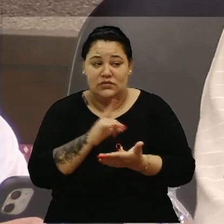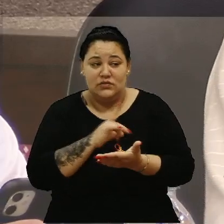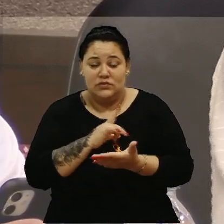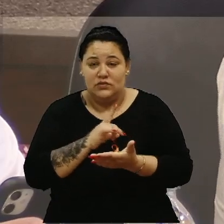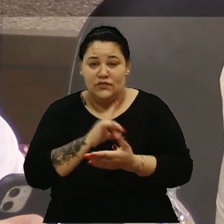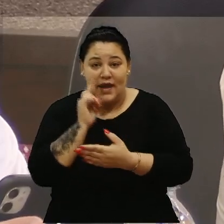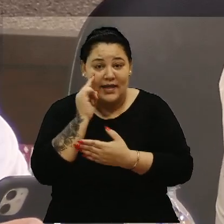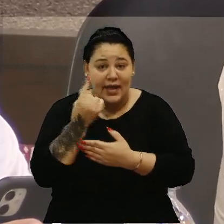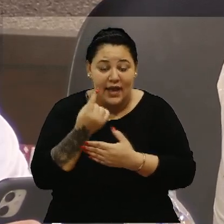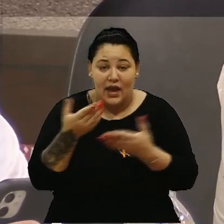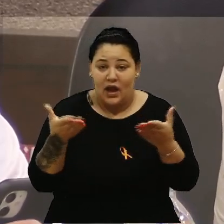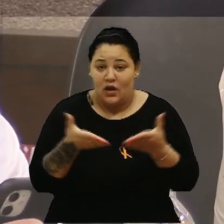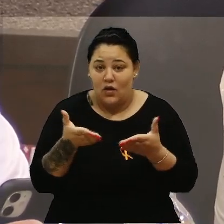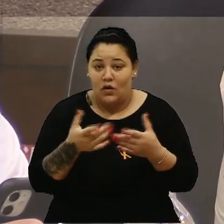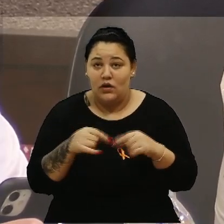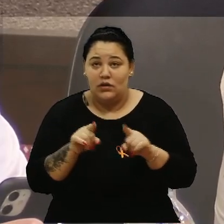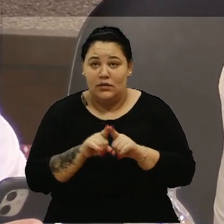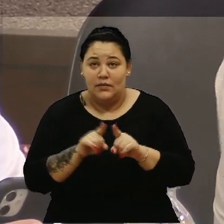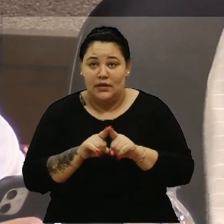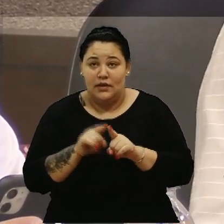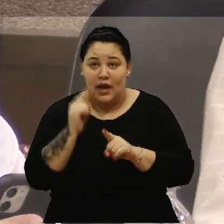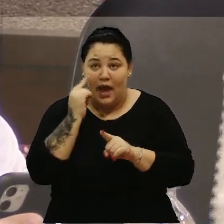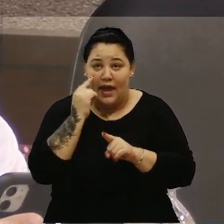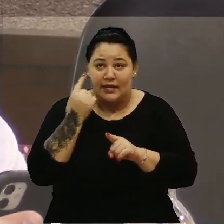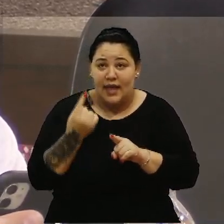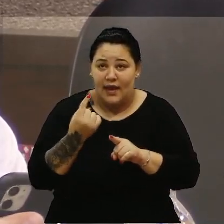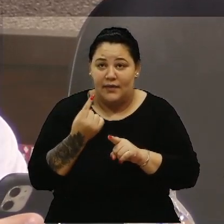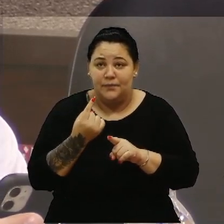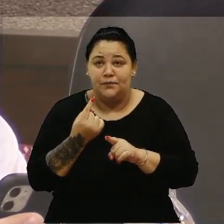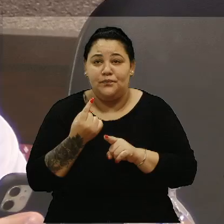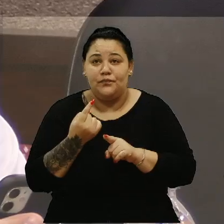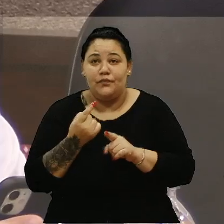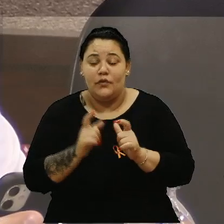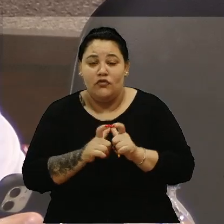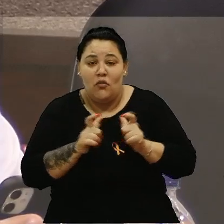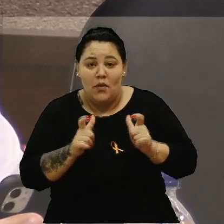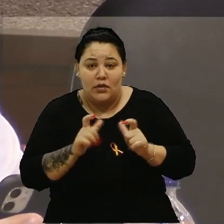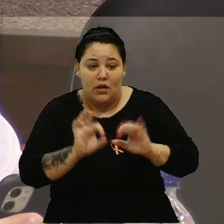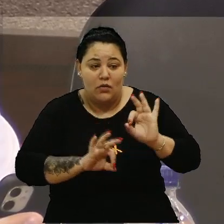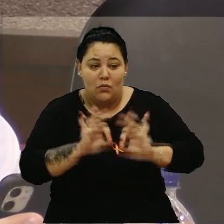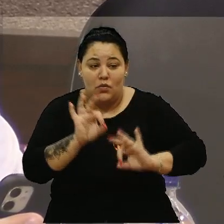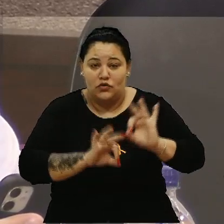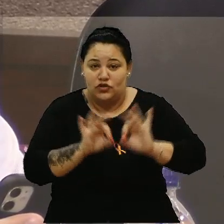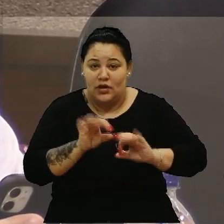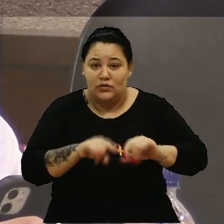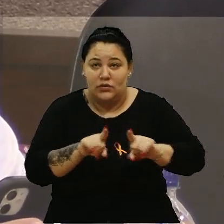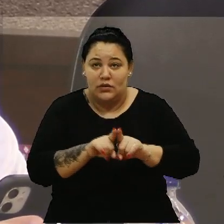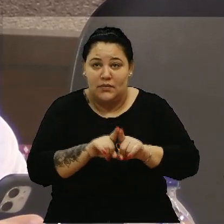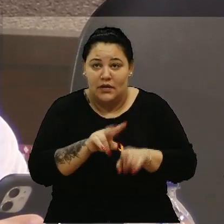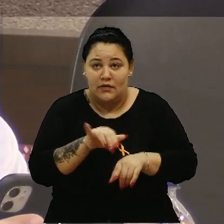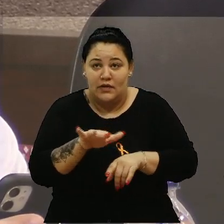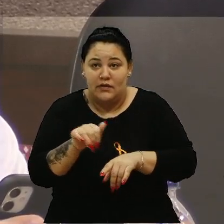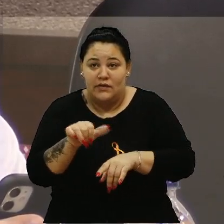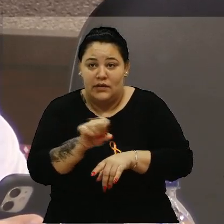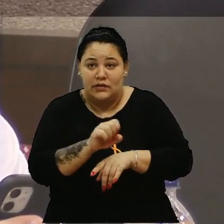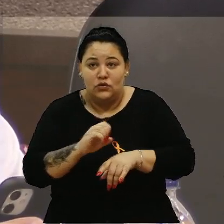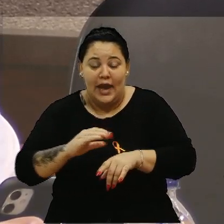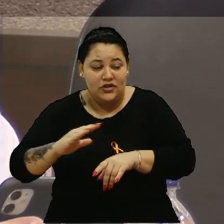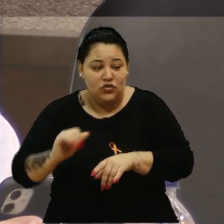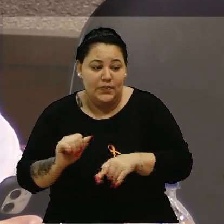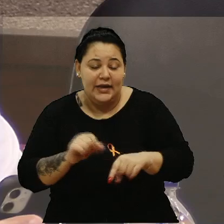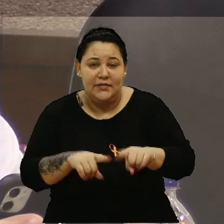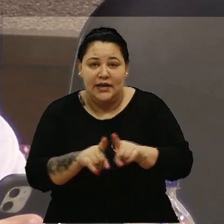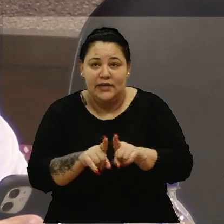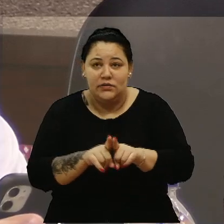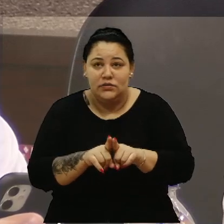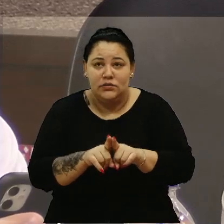mais ainda aflorada essa ideia de expandir o meu projeto ali para o lado de Vila Seca da manutenção automotiva, porque eu sou muito